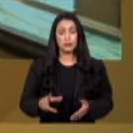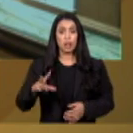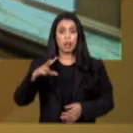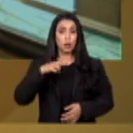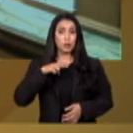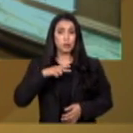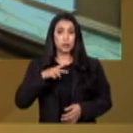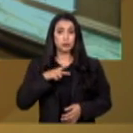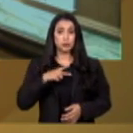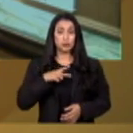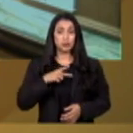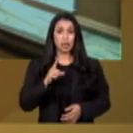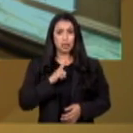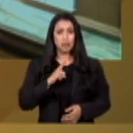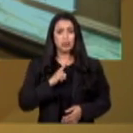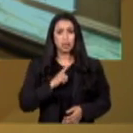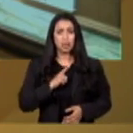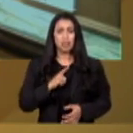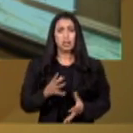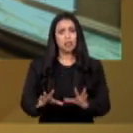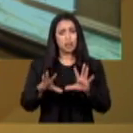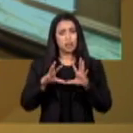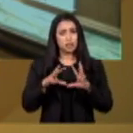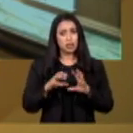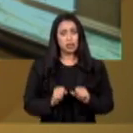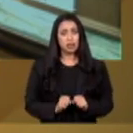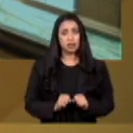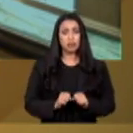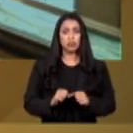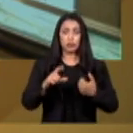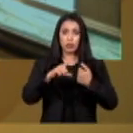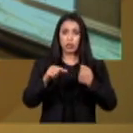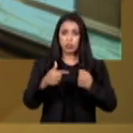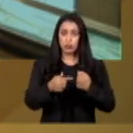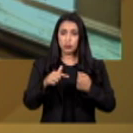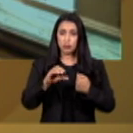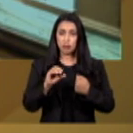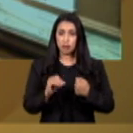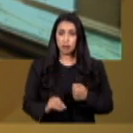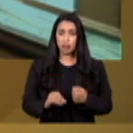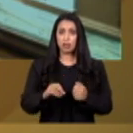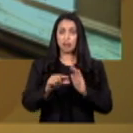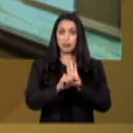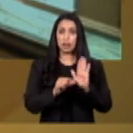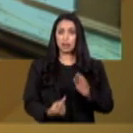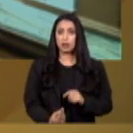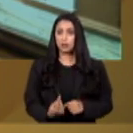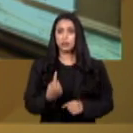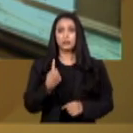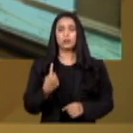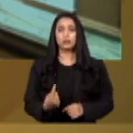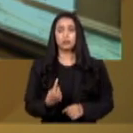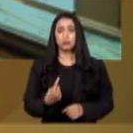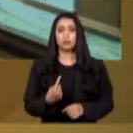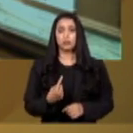particular que adote conduta prescrita no mencionado artigo 105 parágrafo único